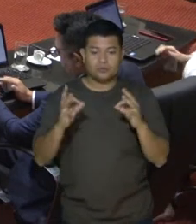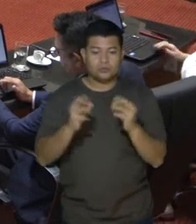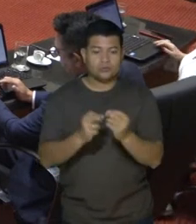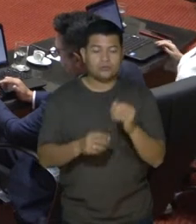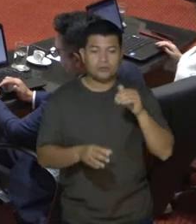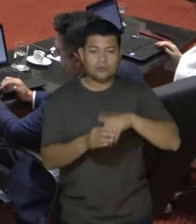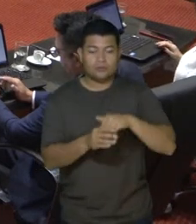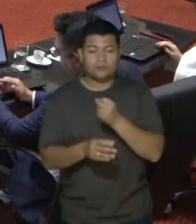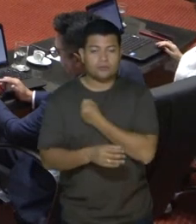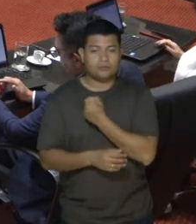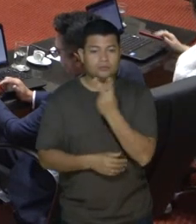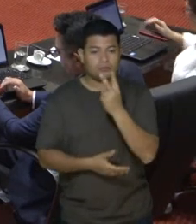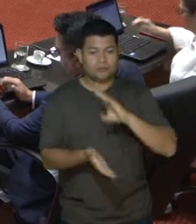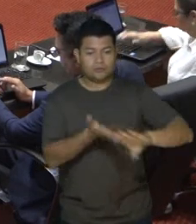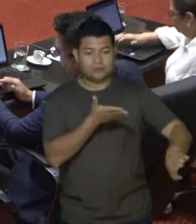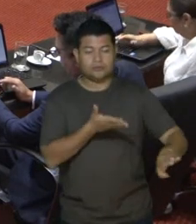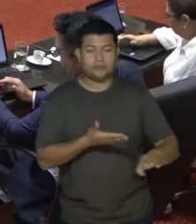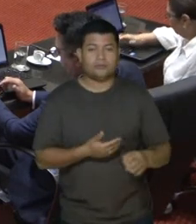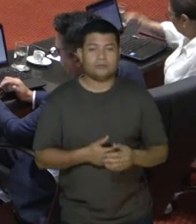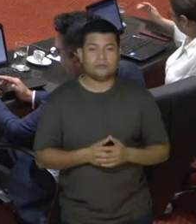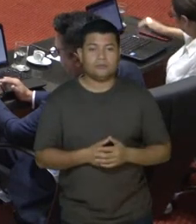a derrubada do veto, deputada Ada.